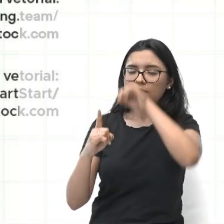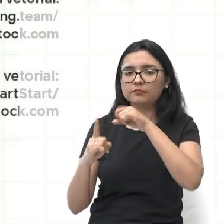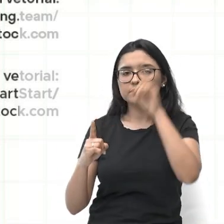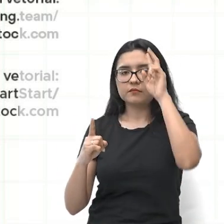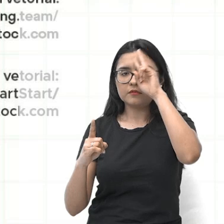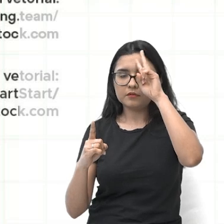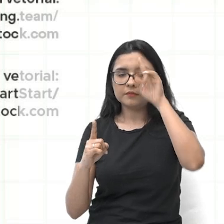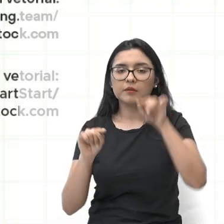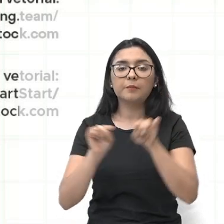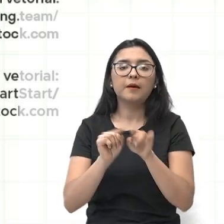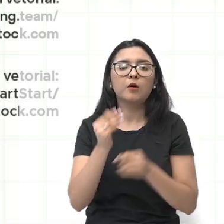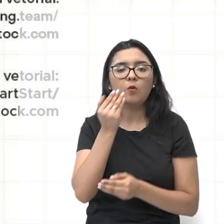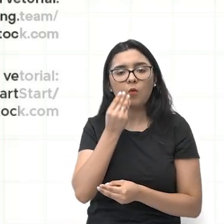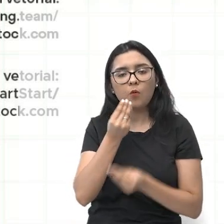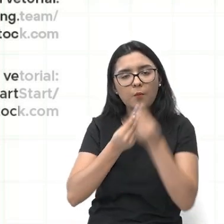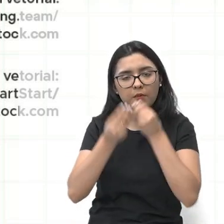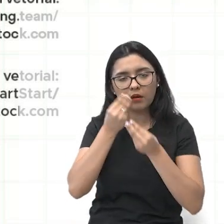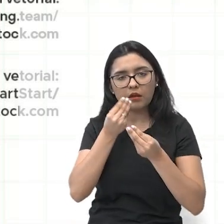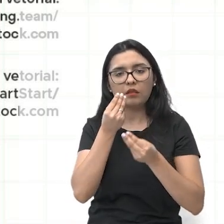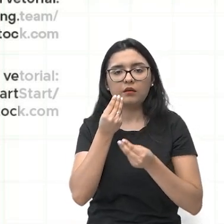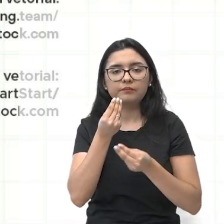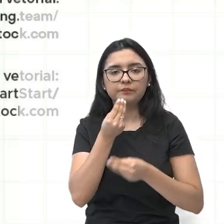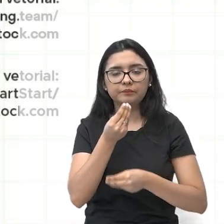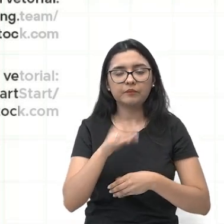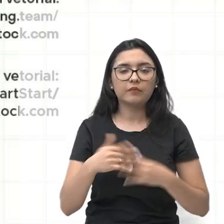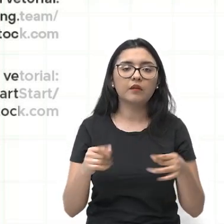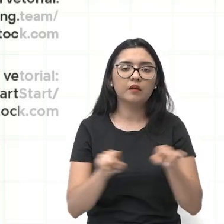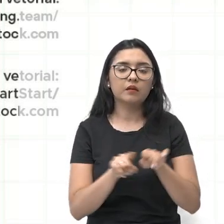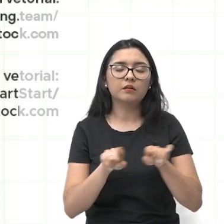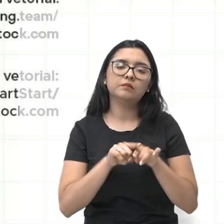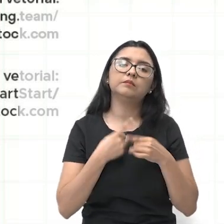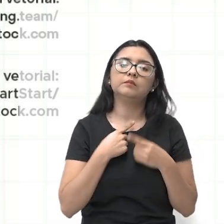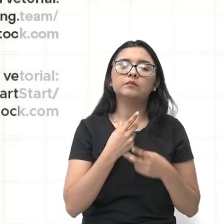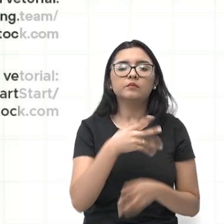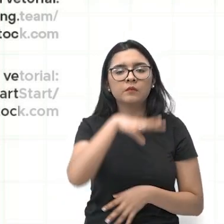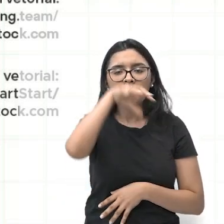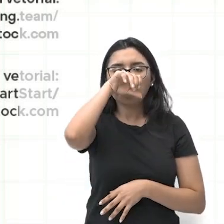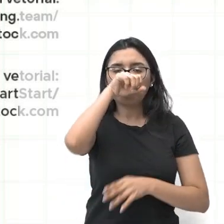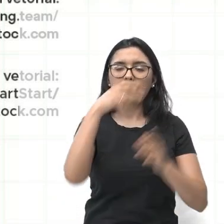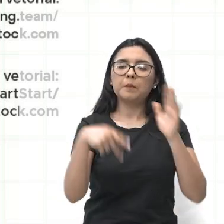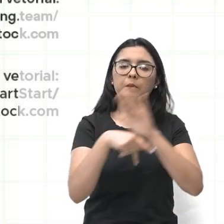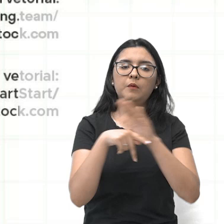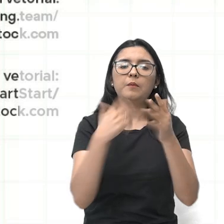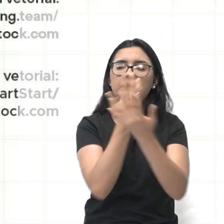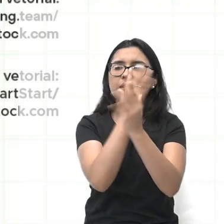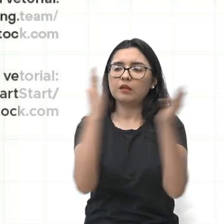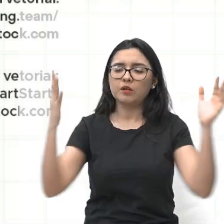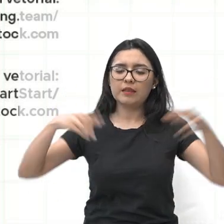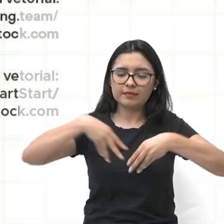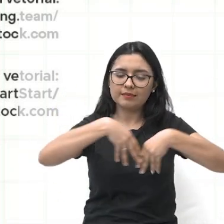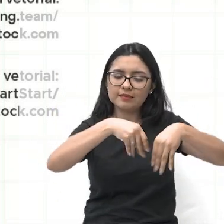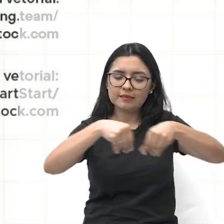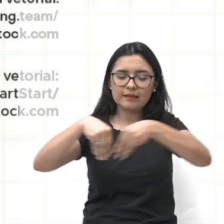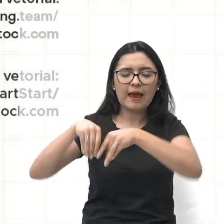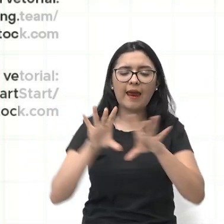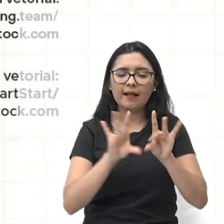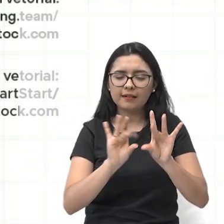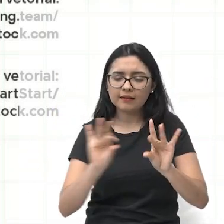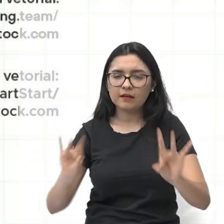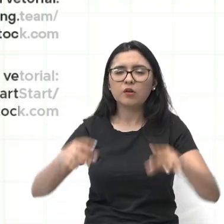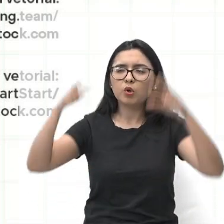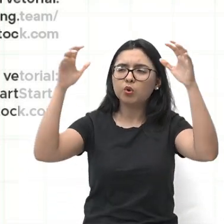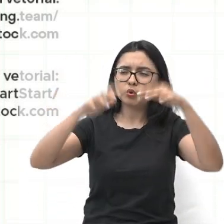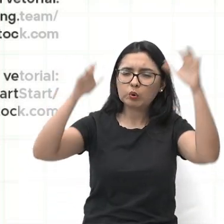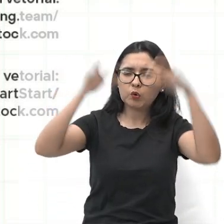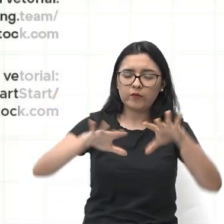da vó, da mãe, o cheiro da natureza, aquele cheirinho de terra molhada, da